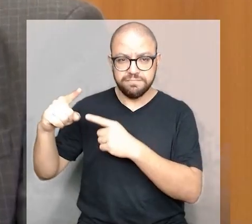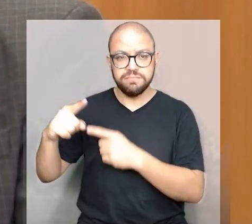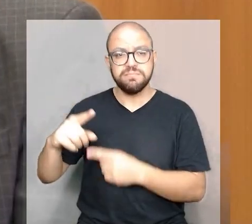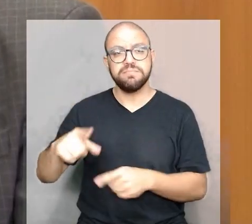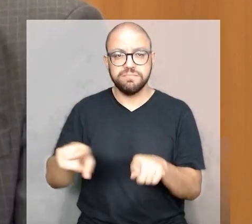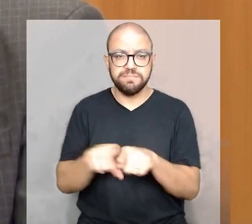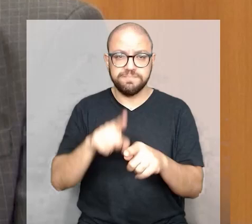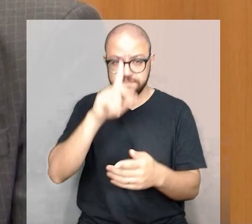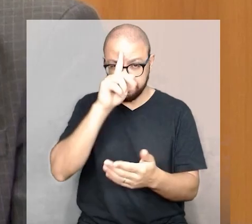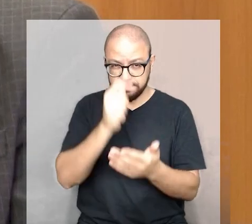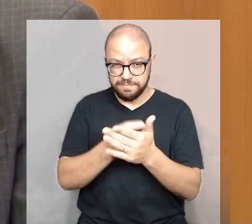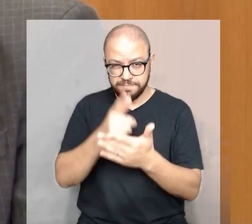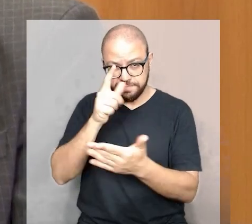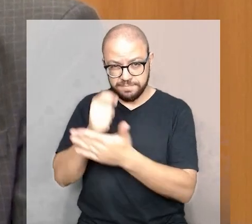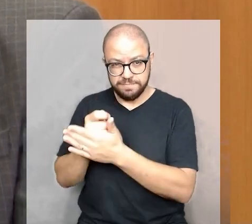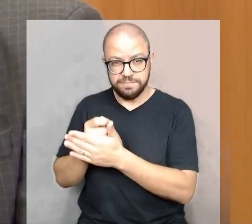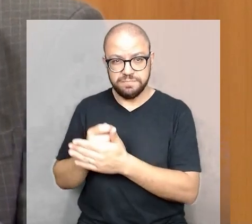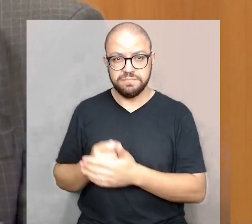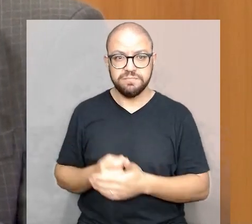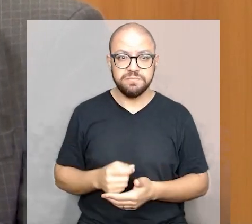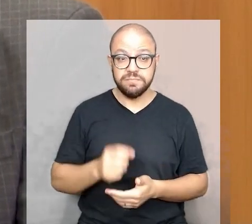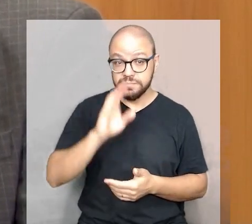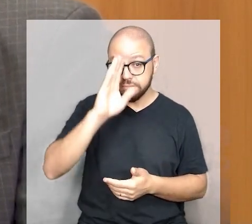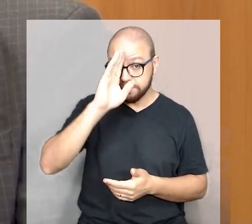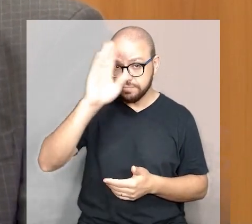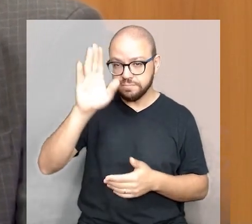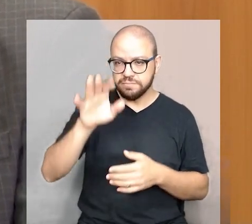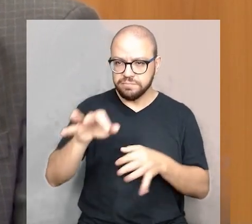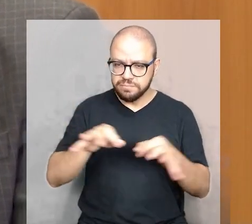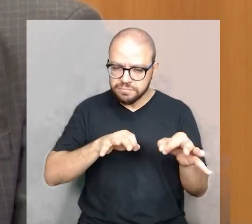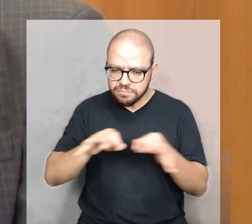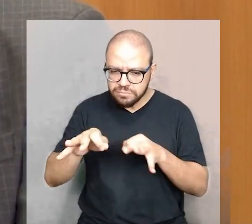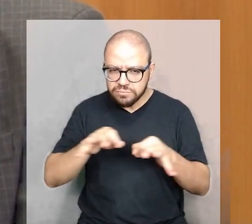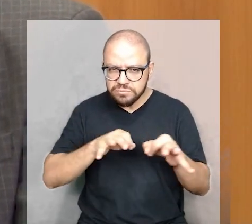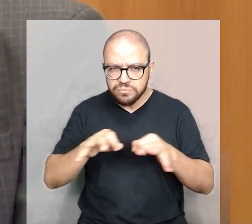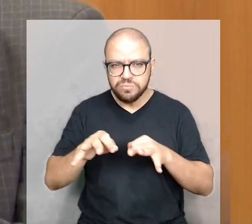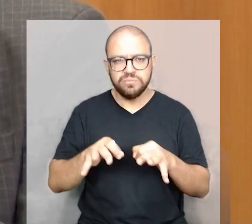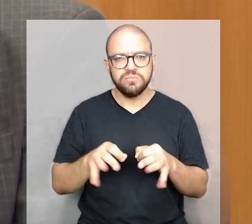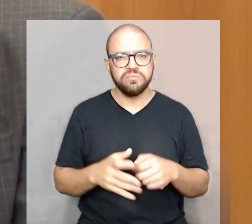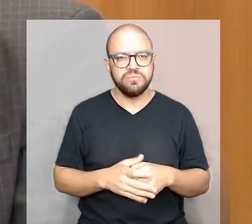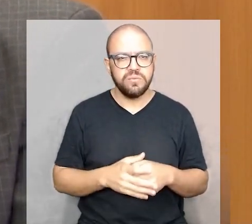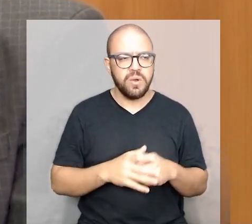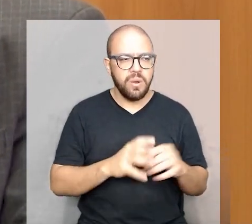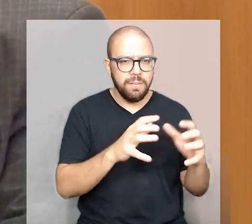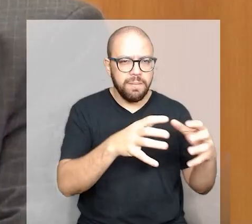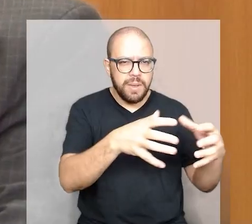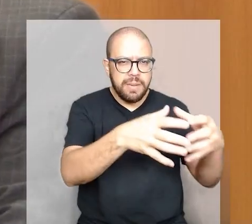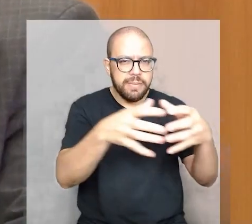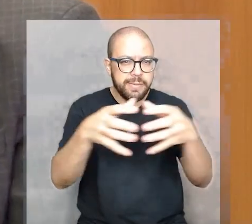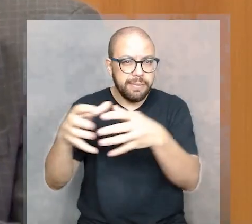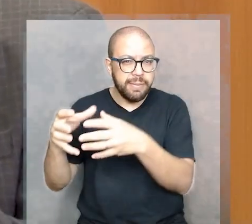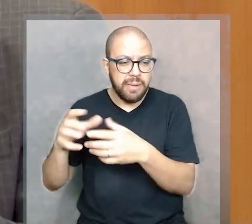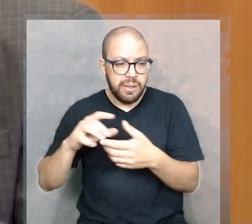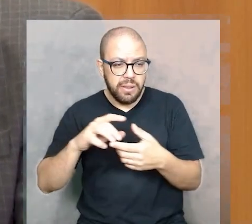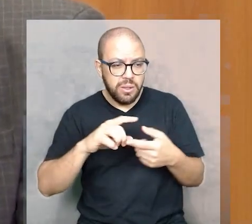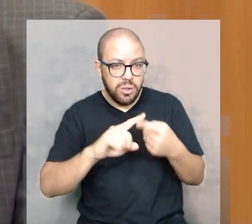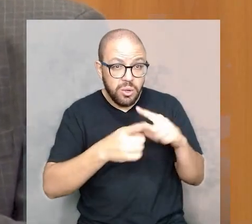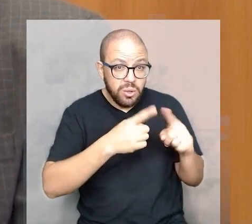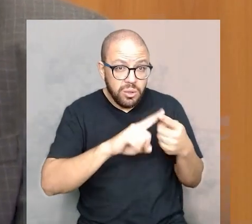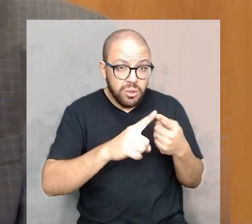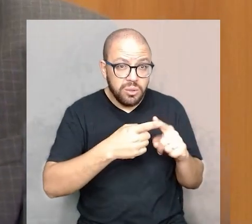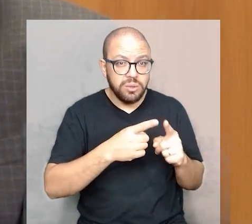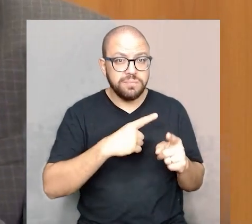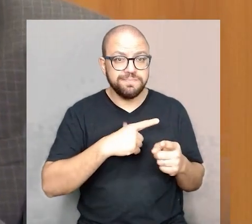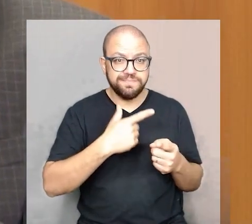tinha a prova suficiente, entramos com ação, temos várias ações e decisões favoráveis. Então, essa foi. E agora, principalmente, a articulação.